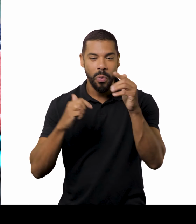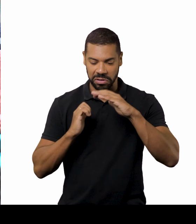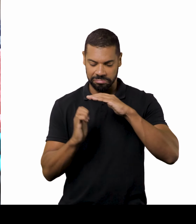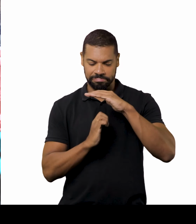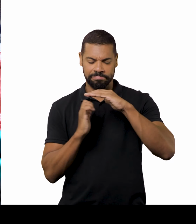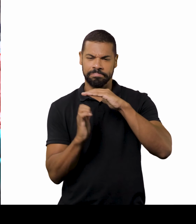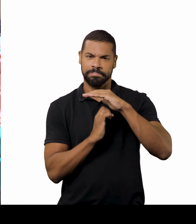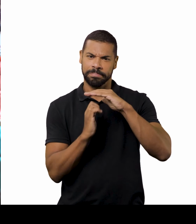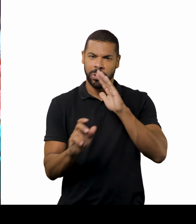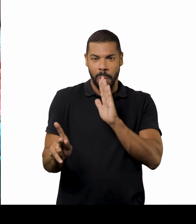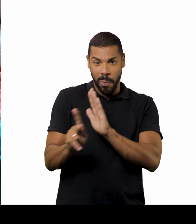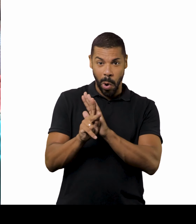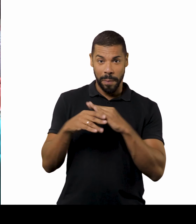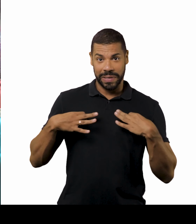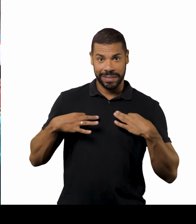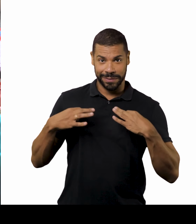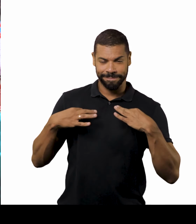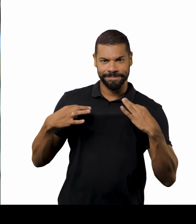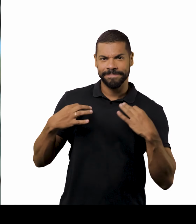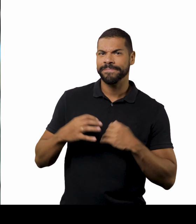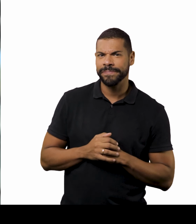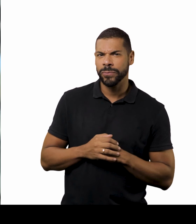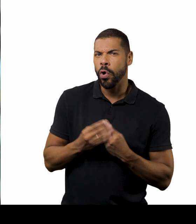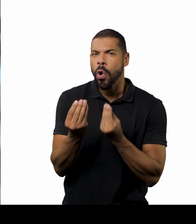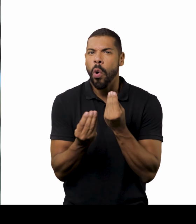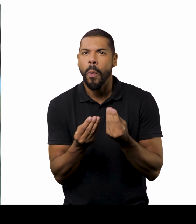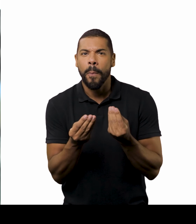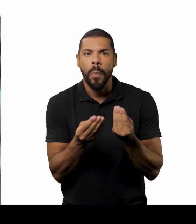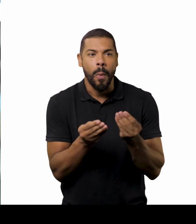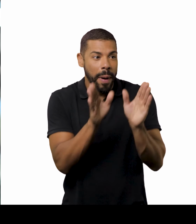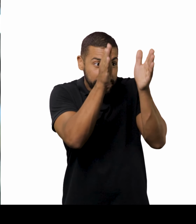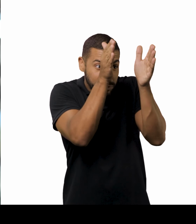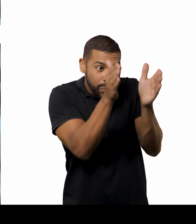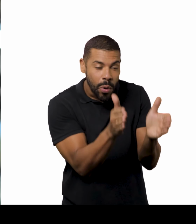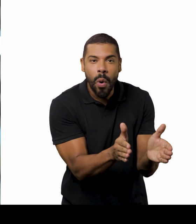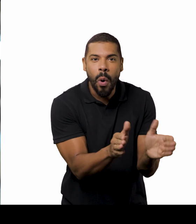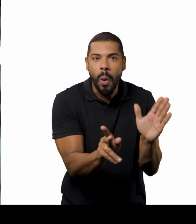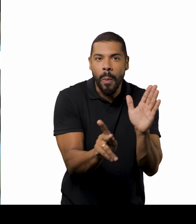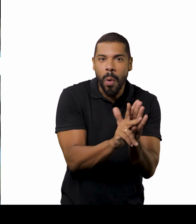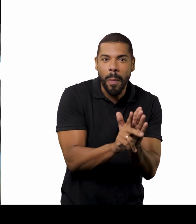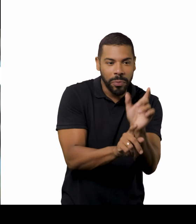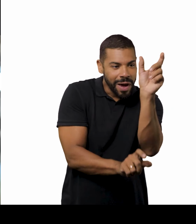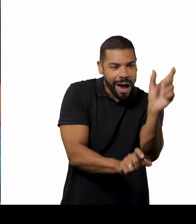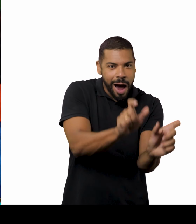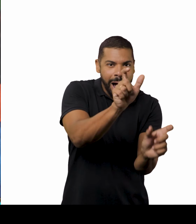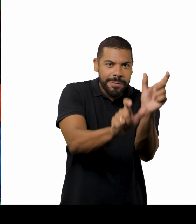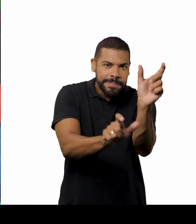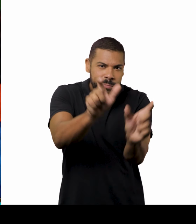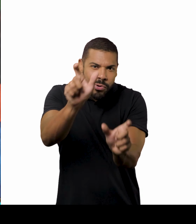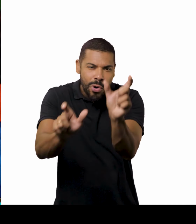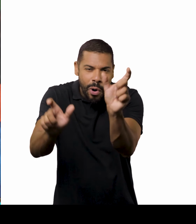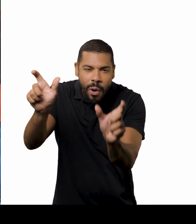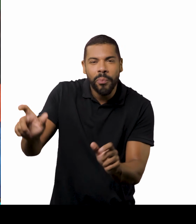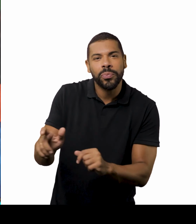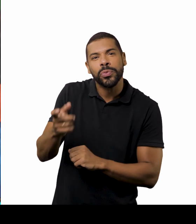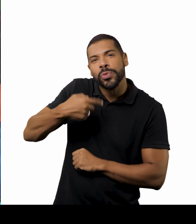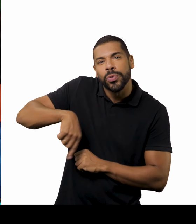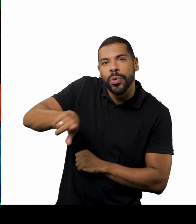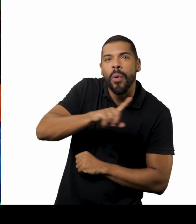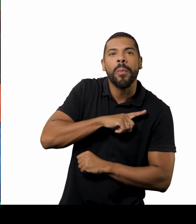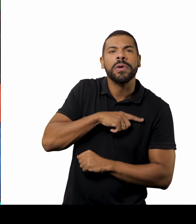indústrias têxteis, isso já está sendo induzido para aquele corpo continuar dentro da alienação. E o nosso trabalho, eu vejo que ele